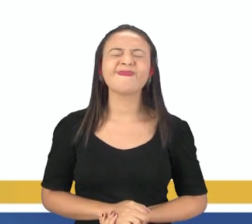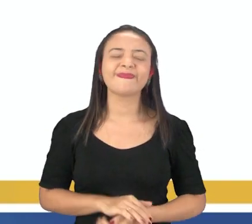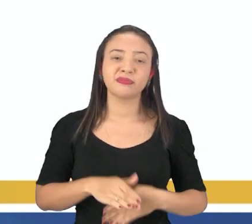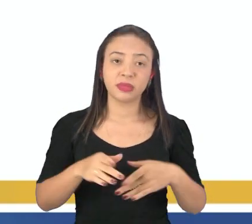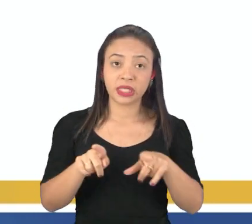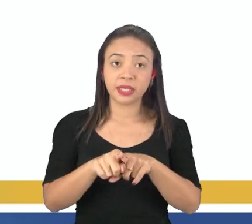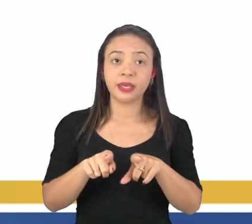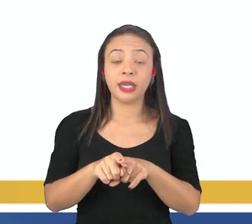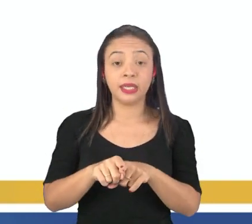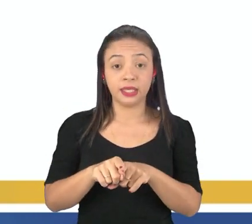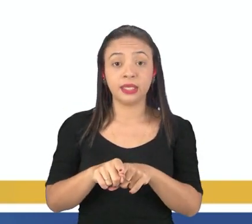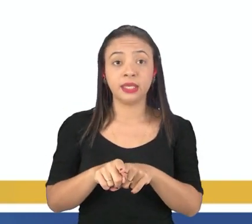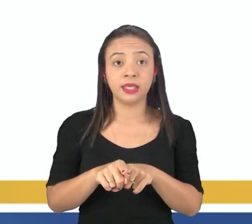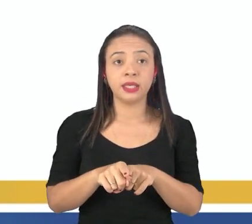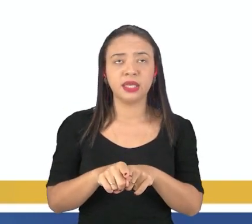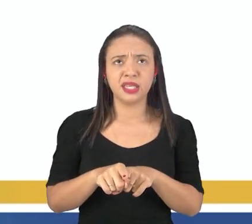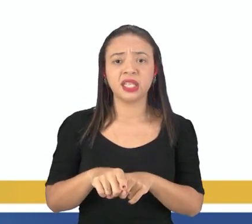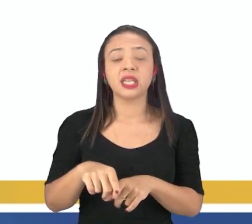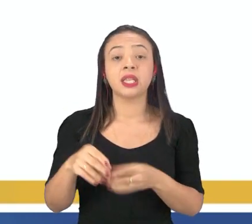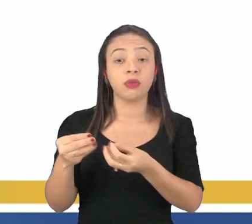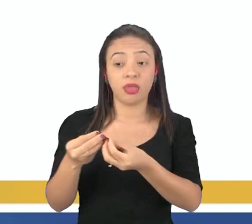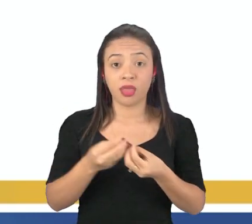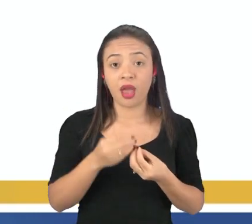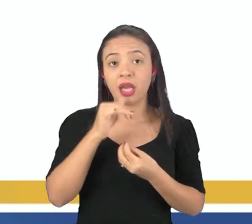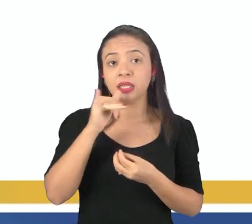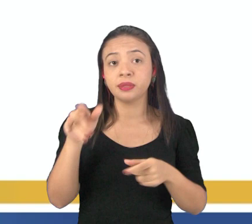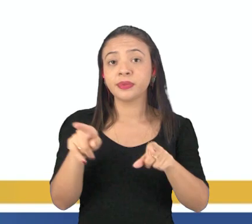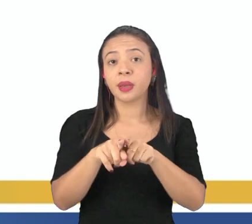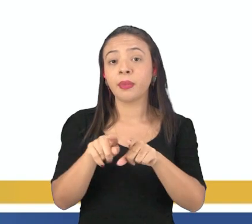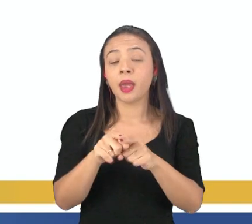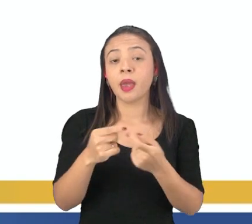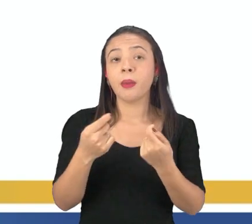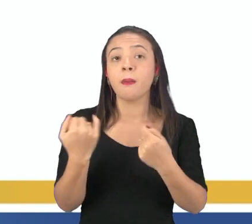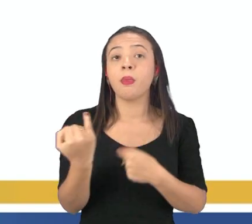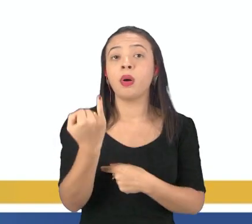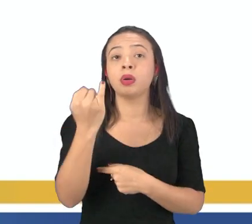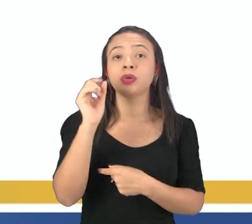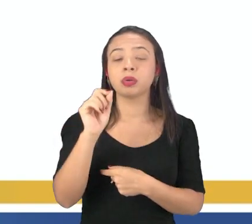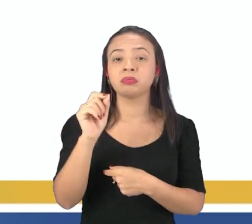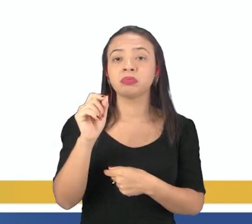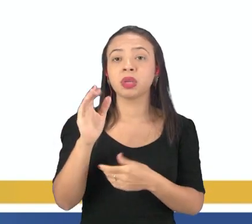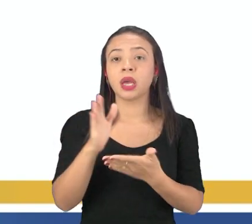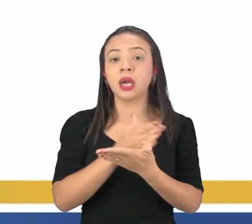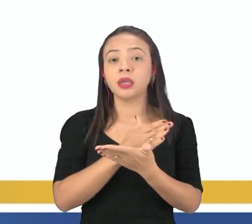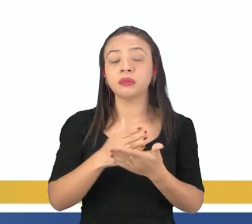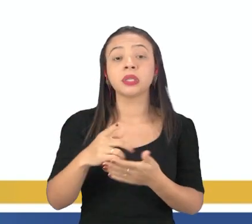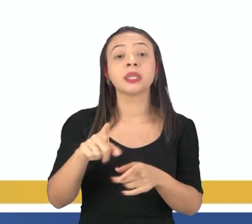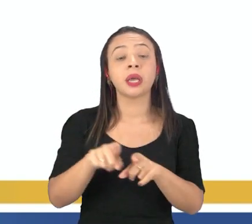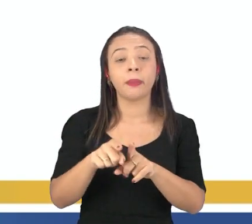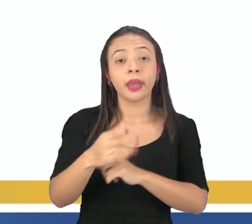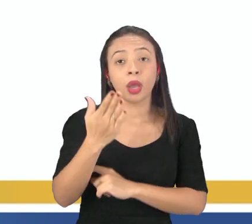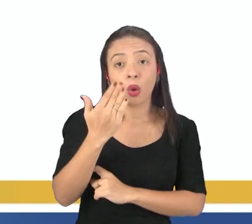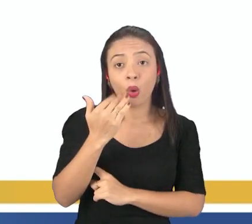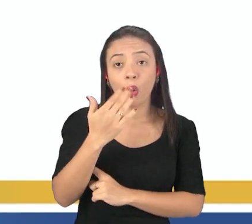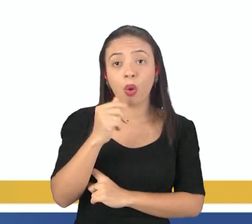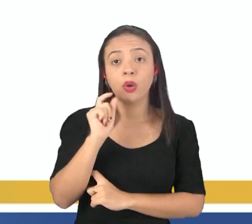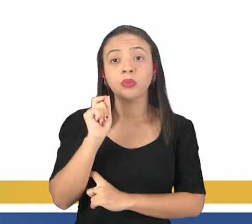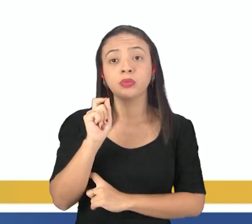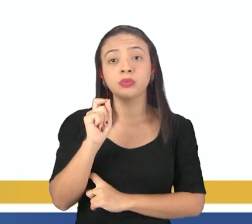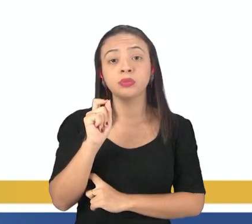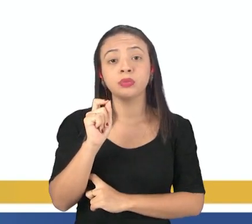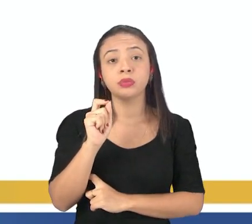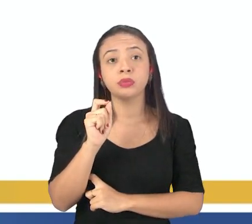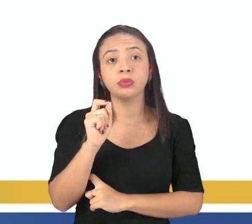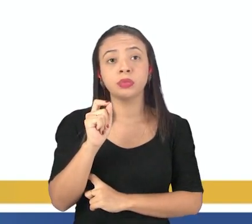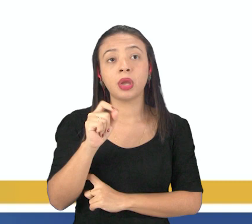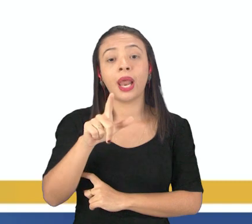grande quantidade. E aí, além dos carboidratos que fornecem essa grande quantidade de energia, também é importante que vez ou outra